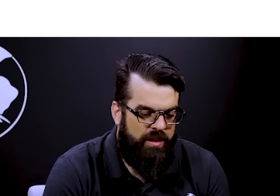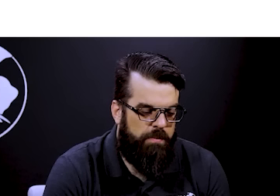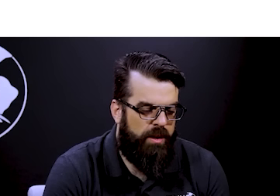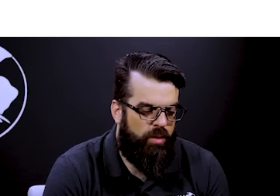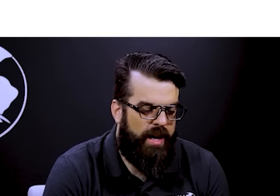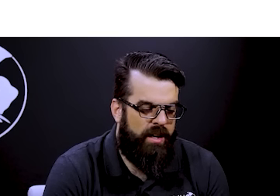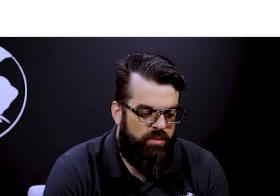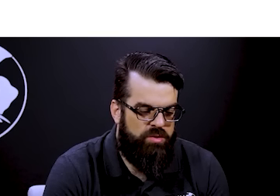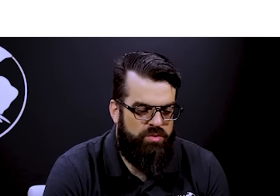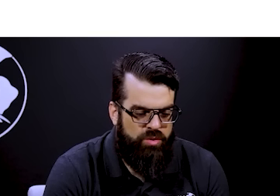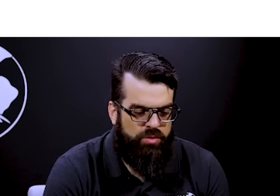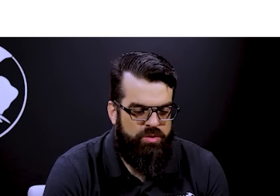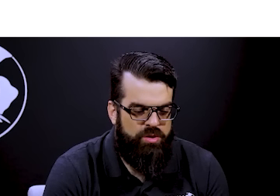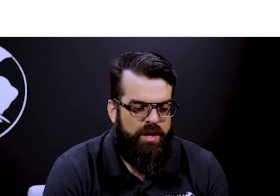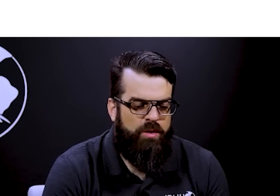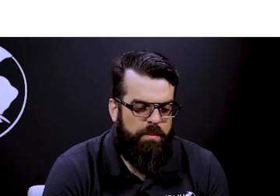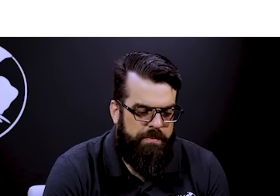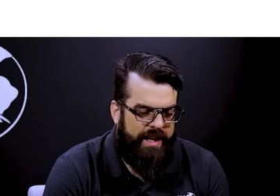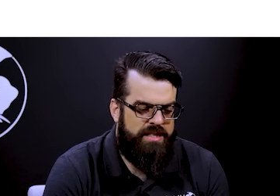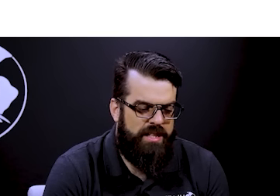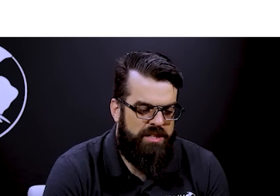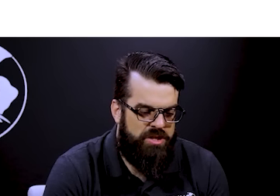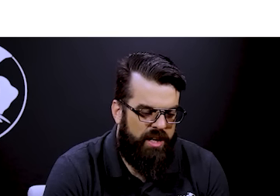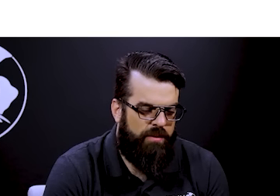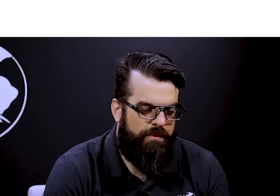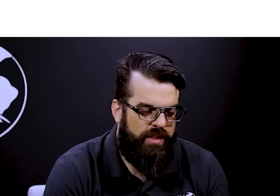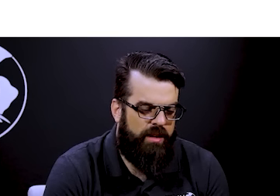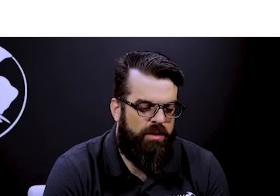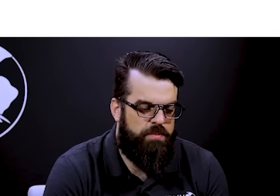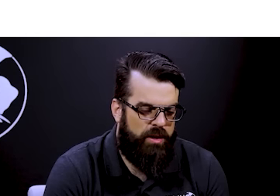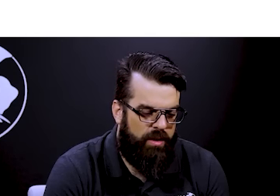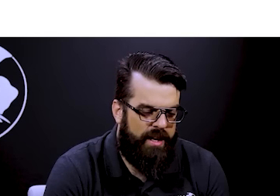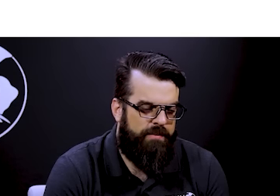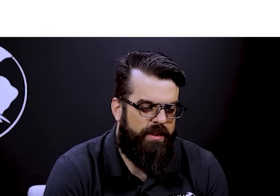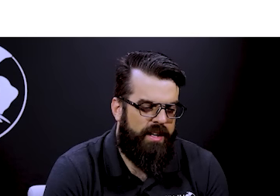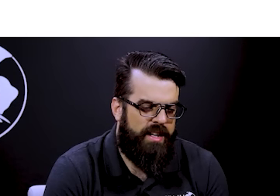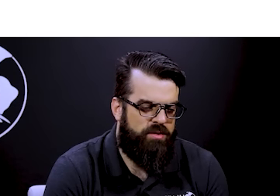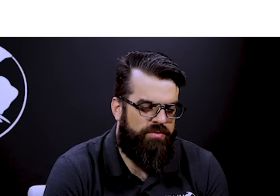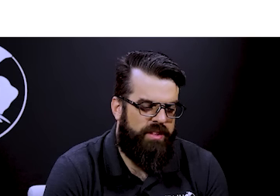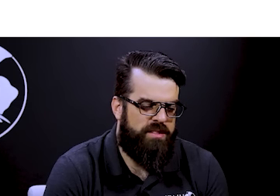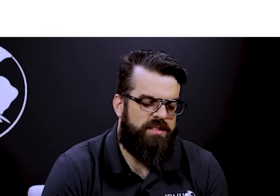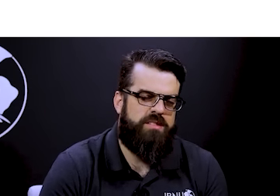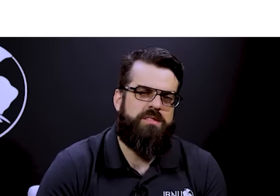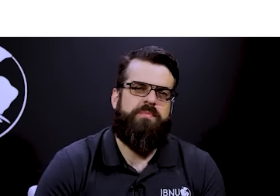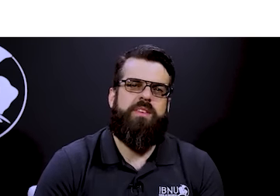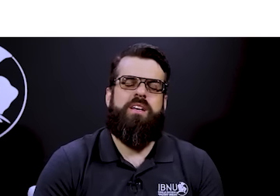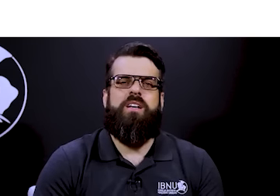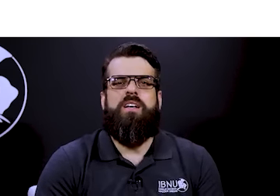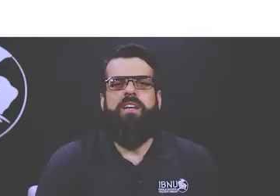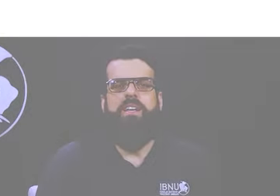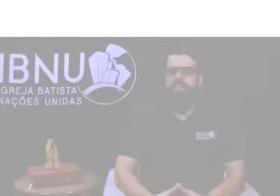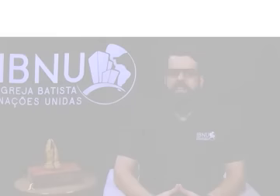se não perdoarem uns aos outros, o Pai Celestial não lhes perdoará as ofensas.